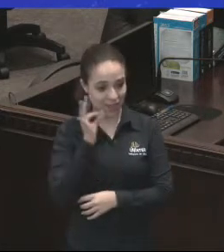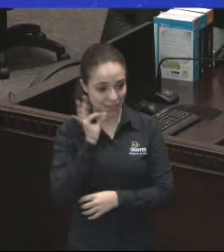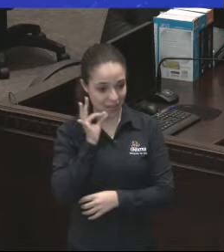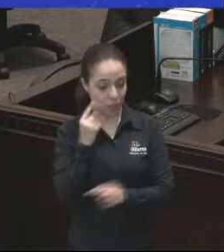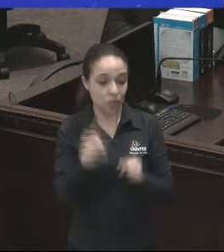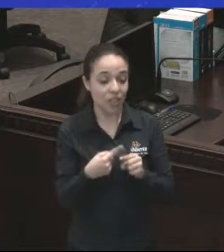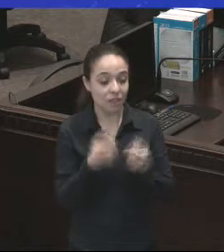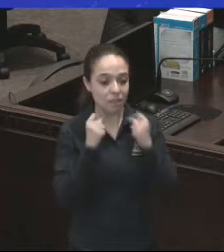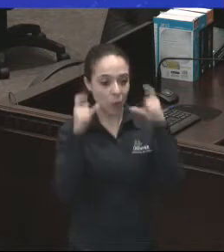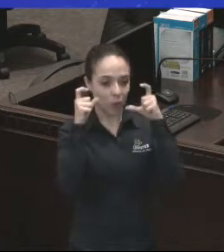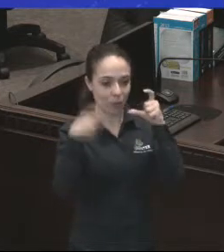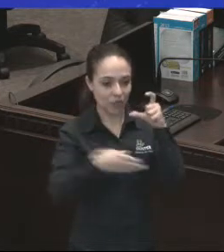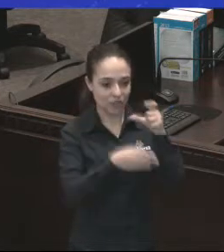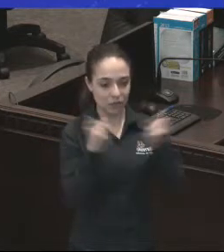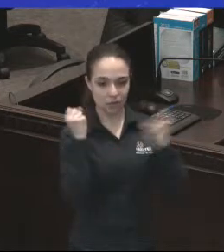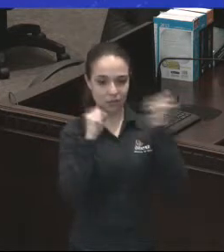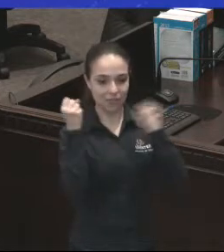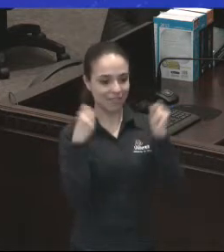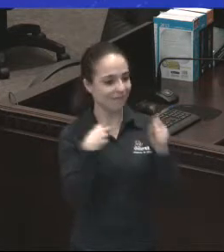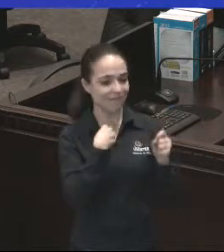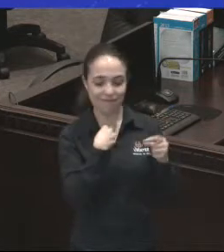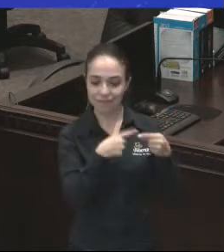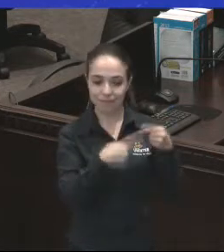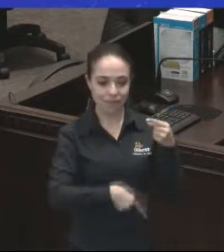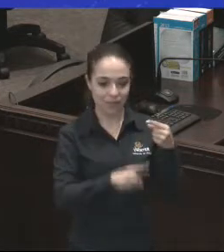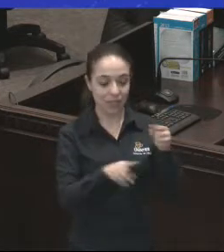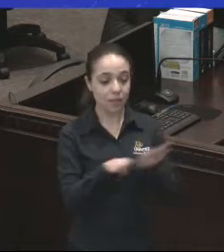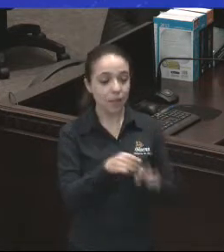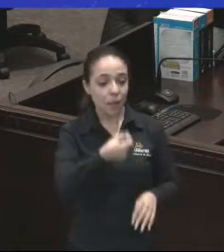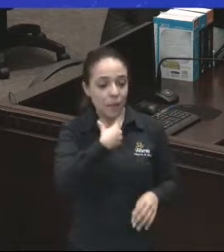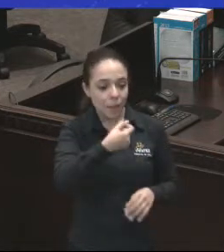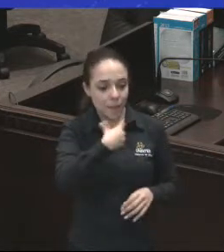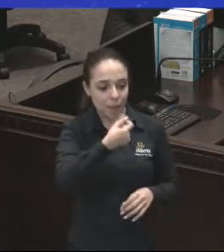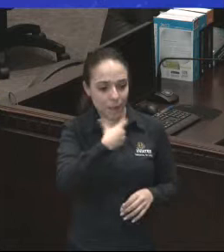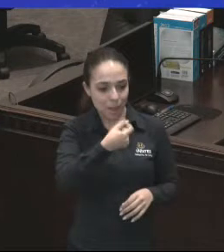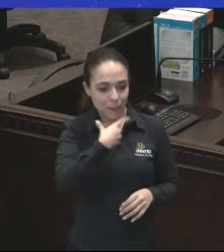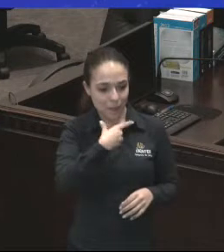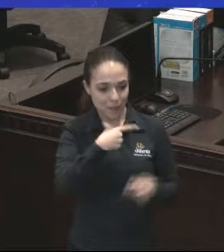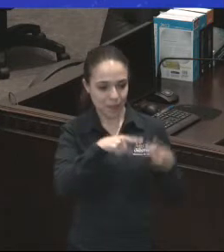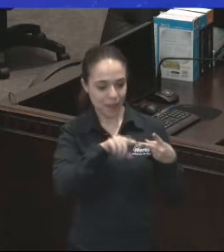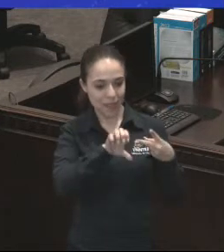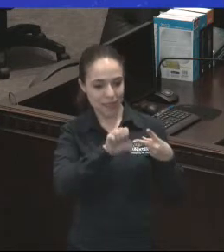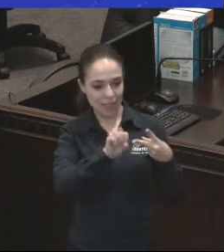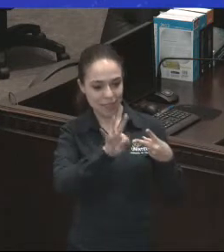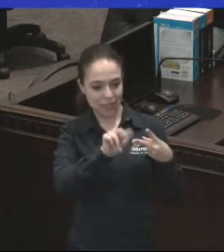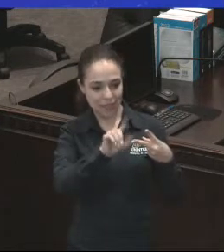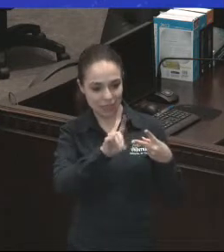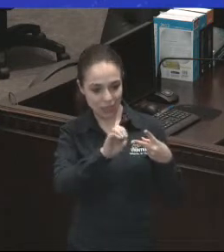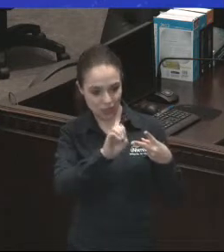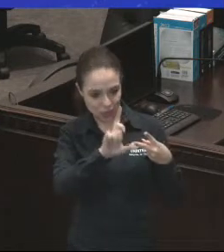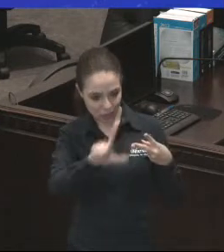Mas o que mais chama atenção para a gente é hormônios sexuais femininos, estradiol, etinil estradiol